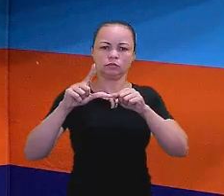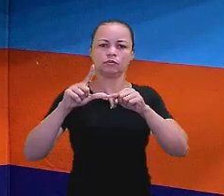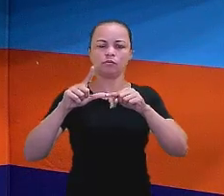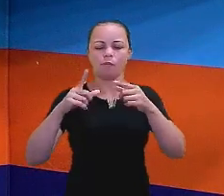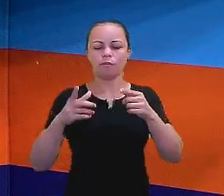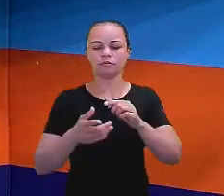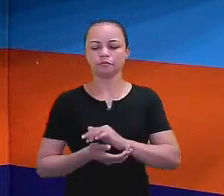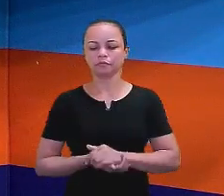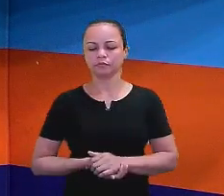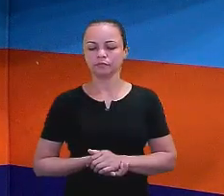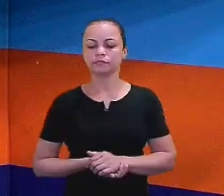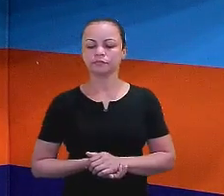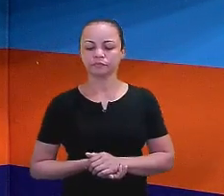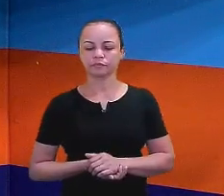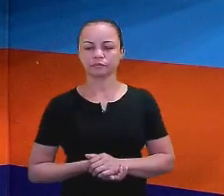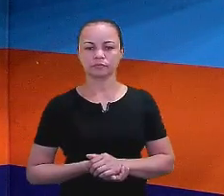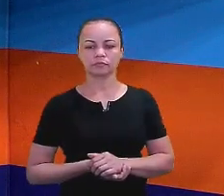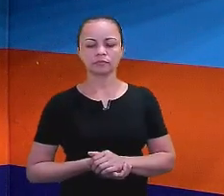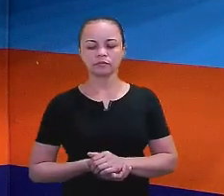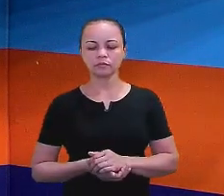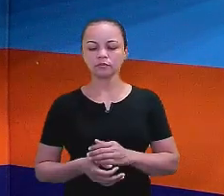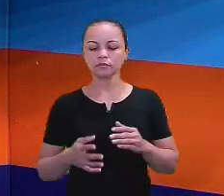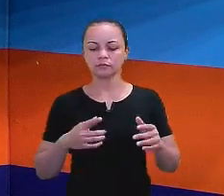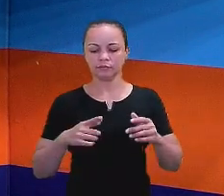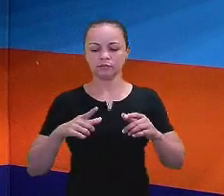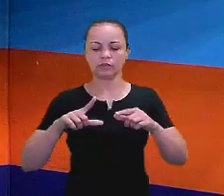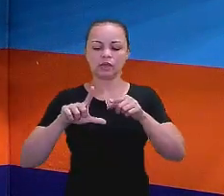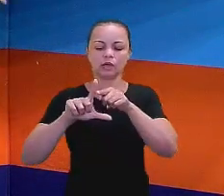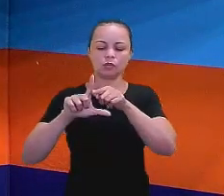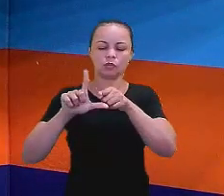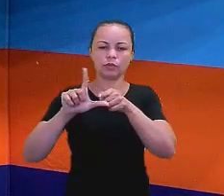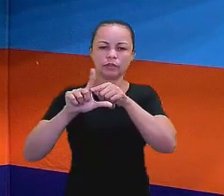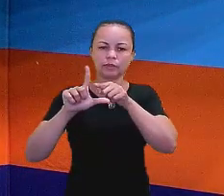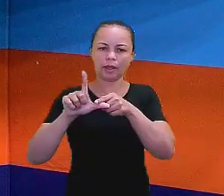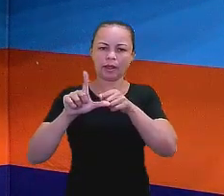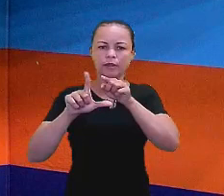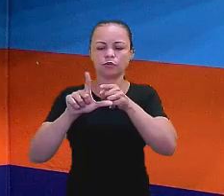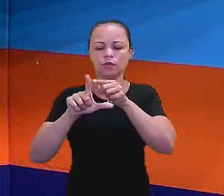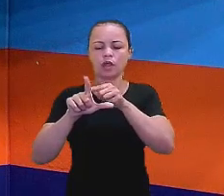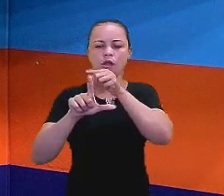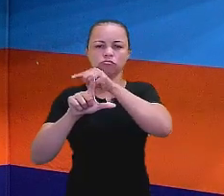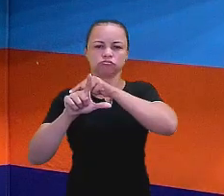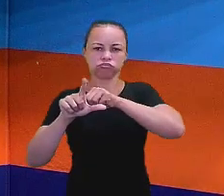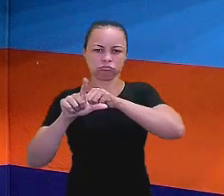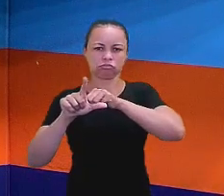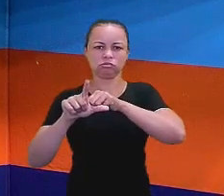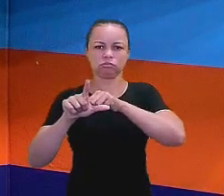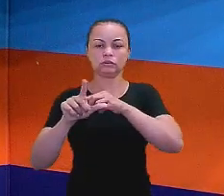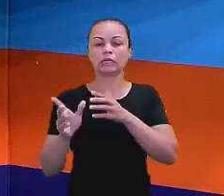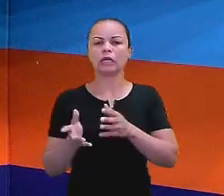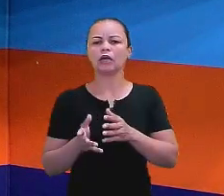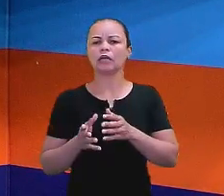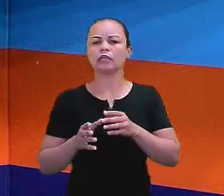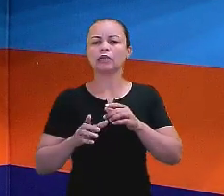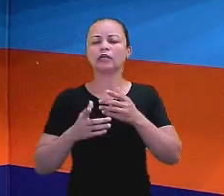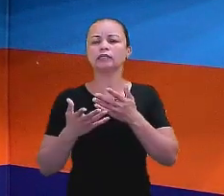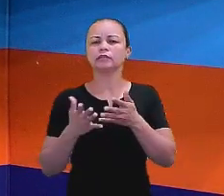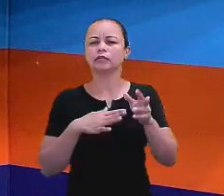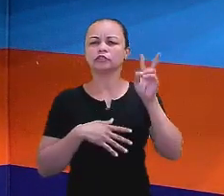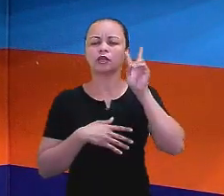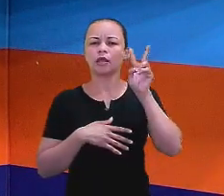lados, tá? O lado, ângulo interno e ângulo externo. Se a gente lembrar